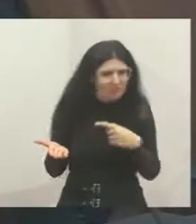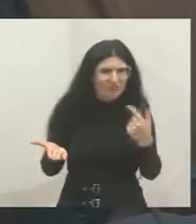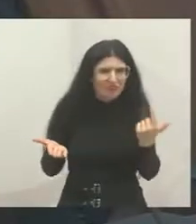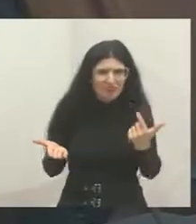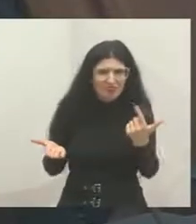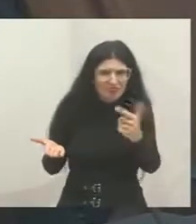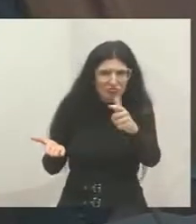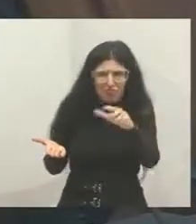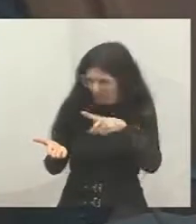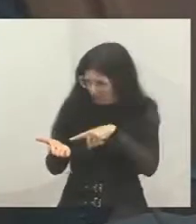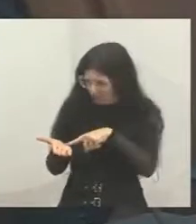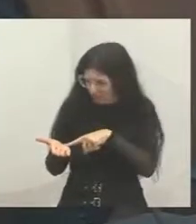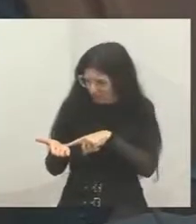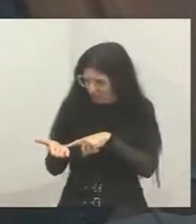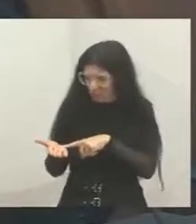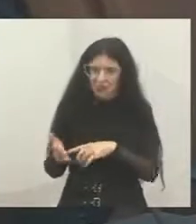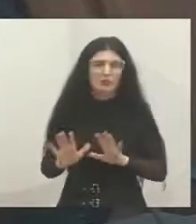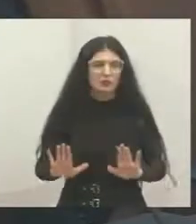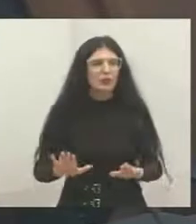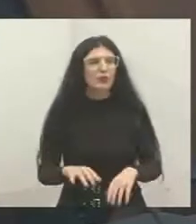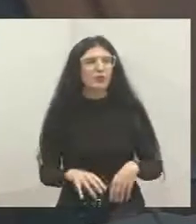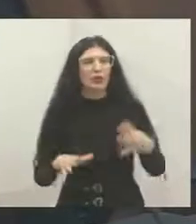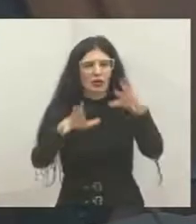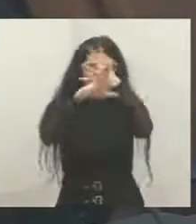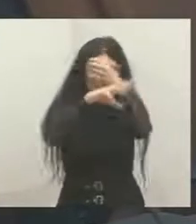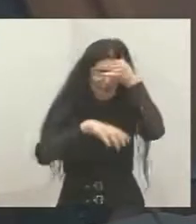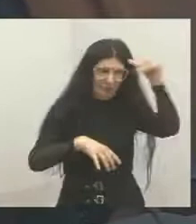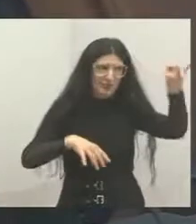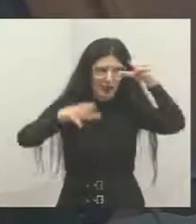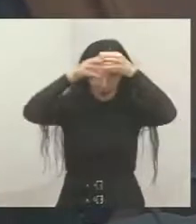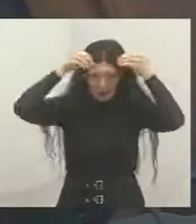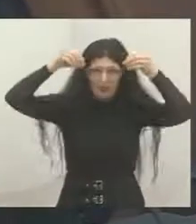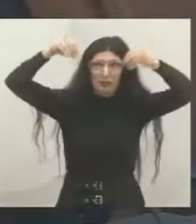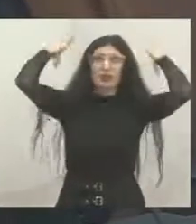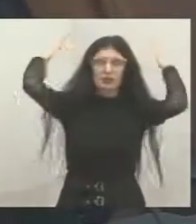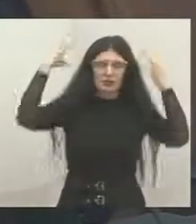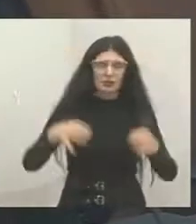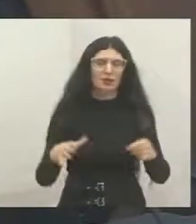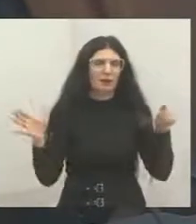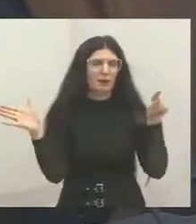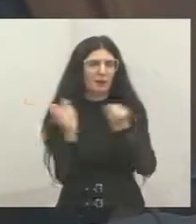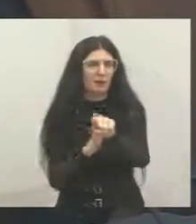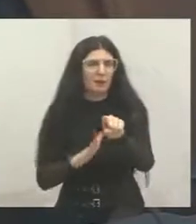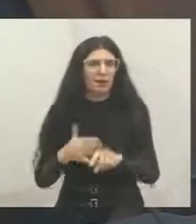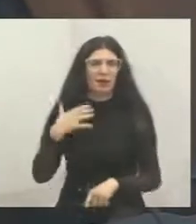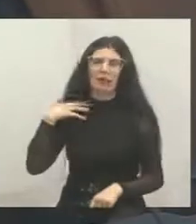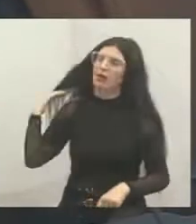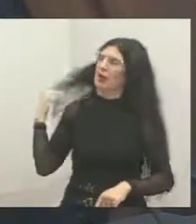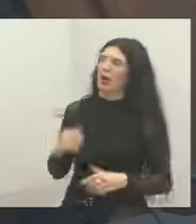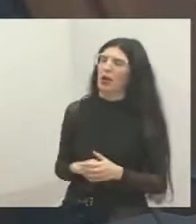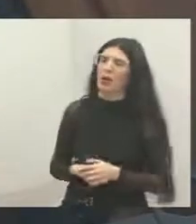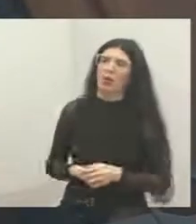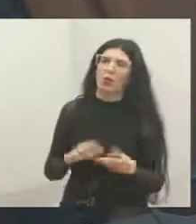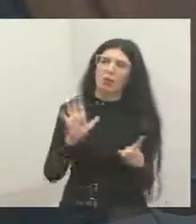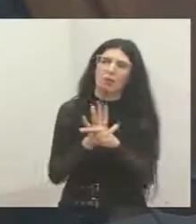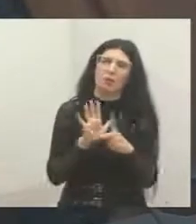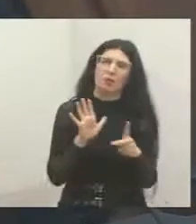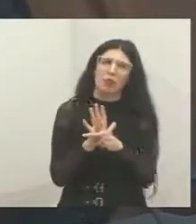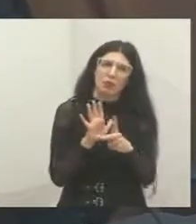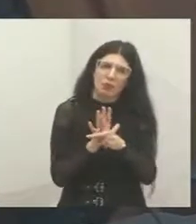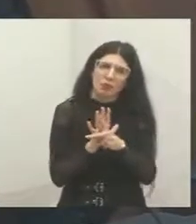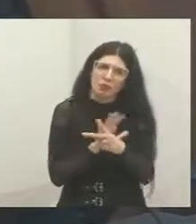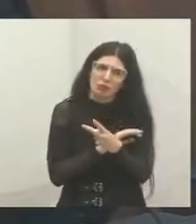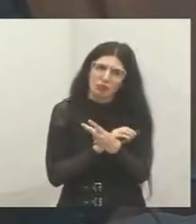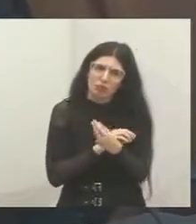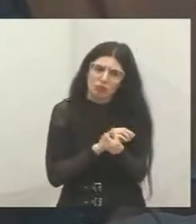nisso, para mim não esquecer de perguntar, sim, a questão, a aplicação da prefeitura. Onde que aparece aqui? A